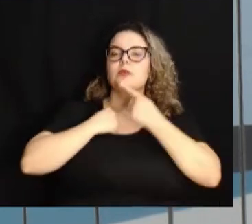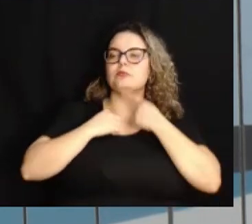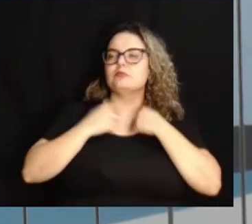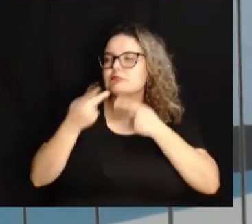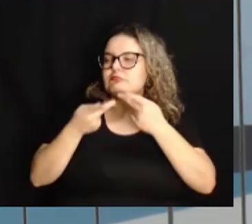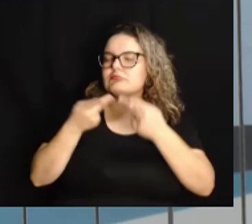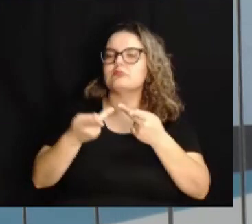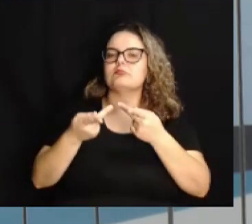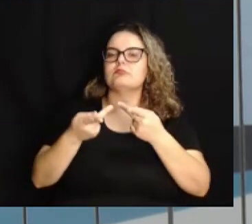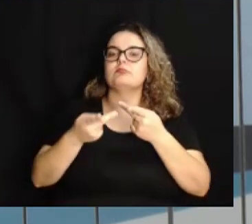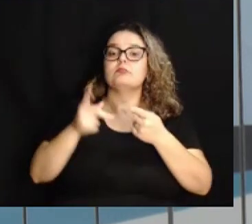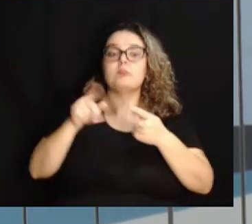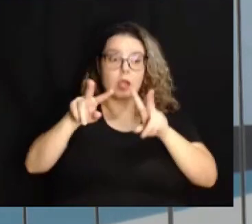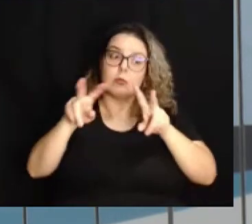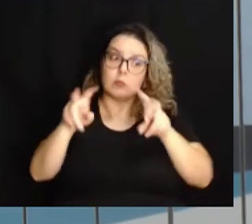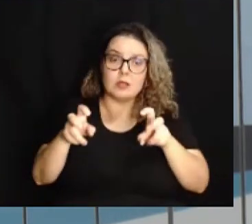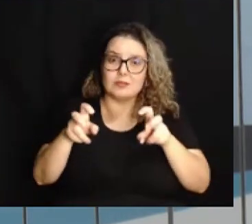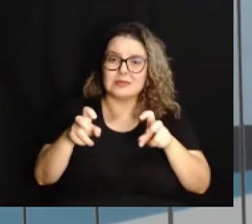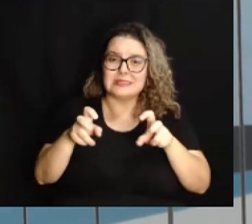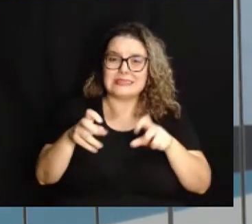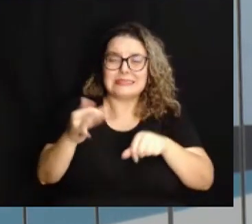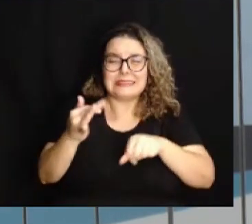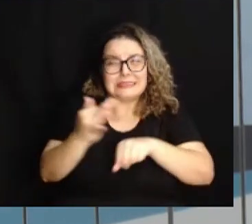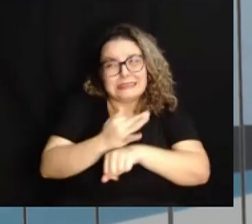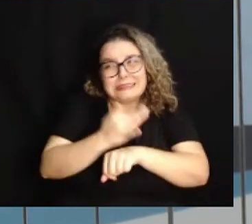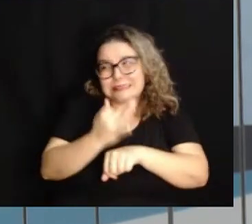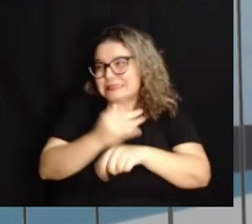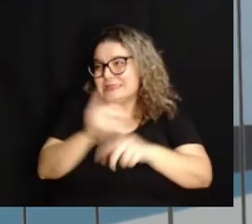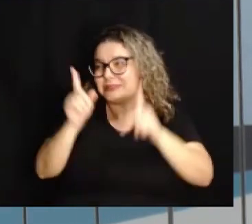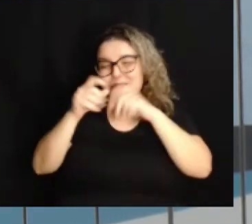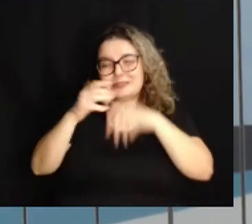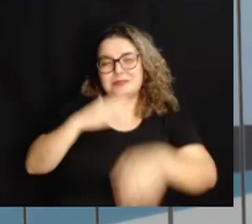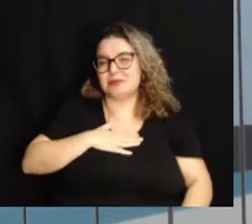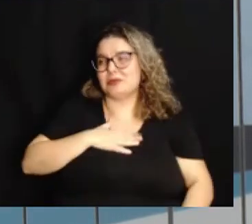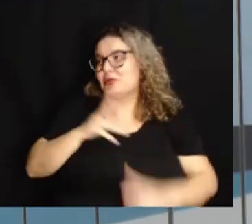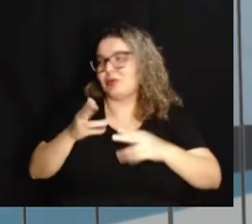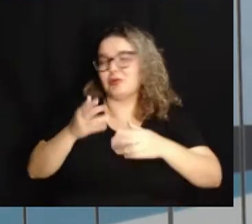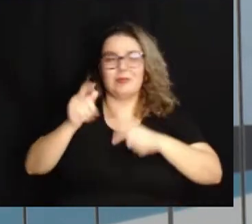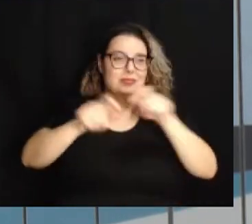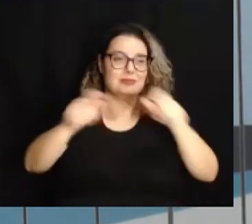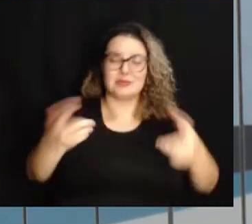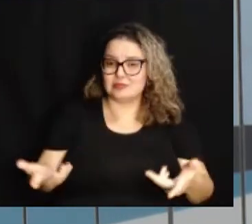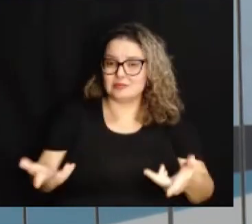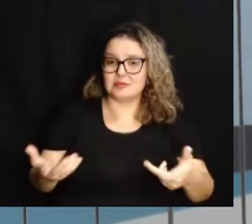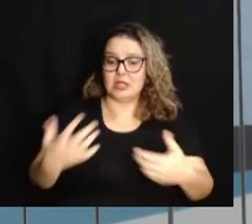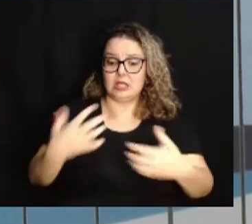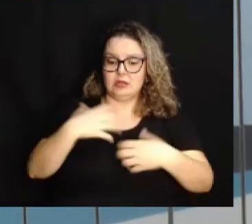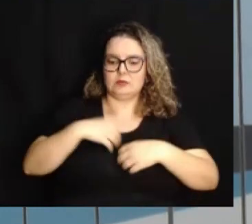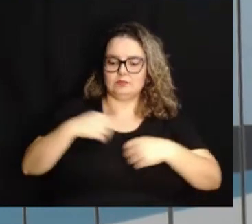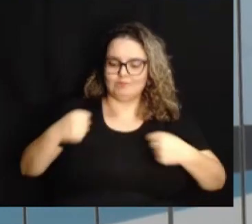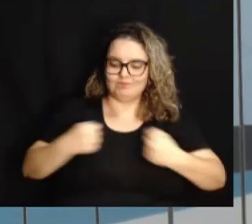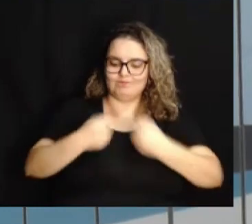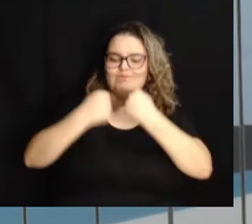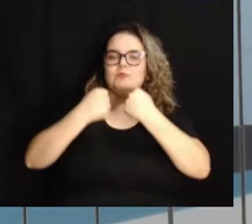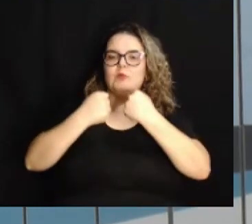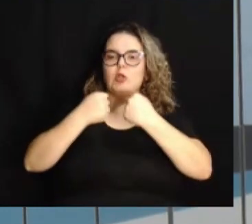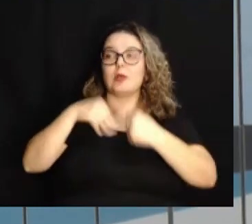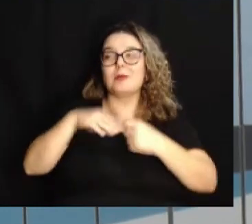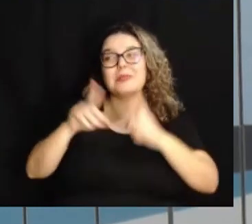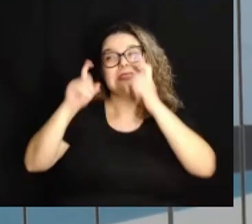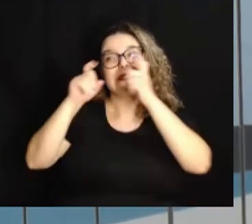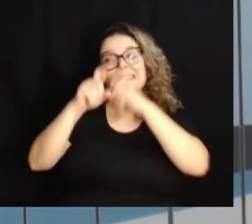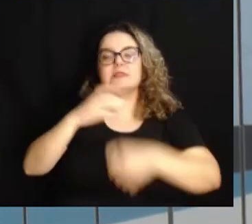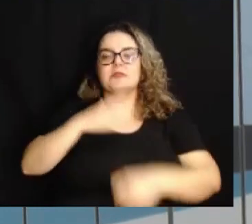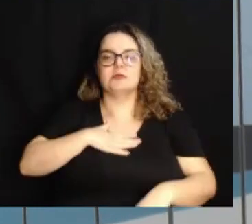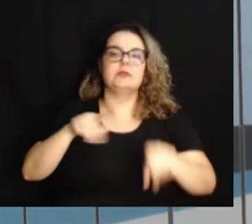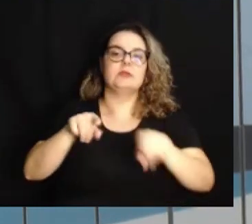também ser insuportável para mim, tanto quanto para os outros. Né? Então, claro, é uma forma de me confrontar com aquilo que é mais desafiador na minha vida, porque